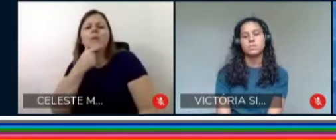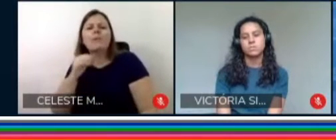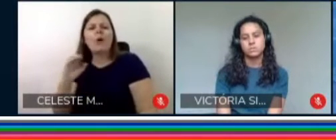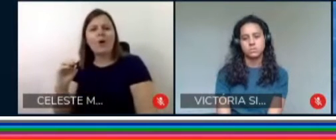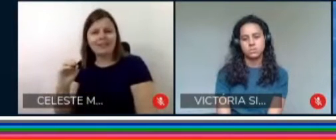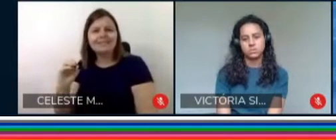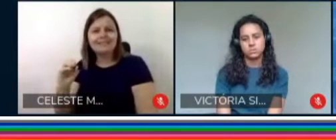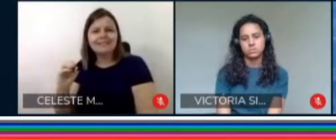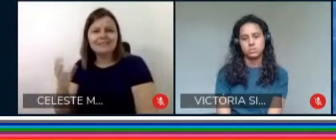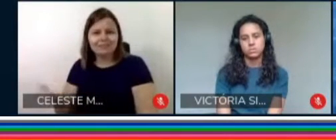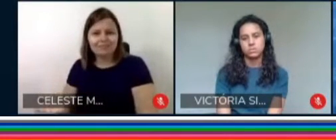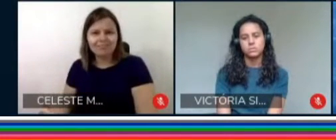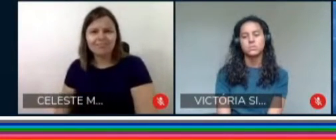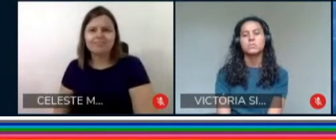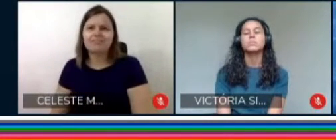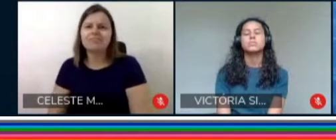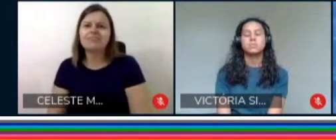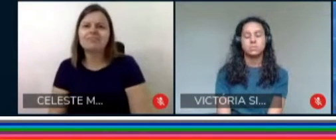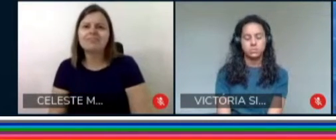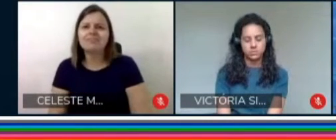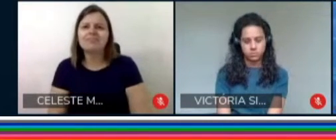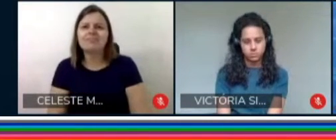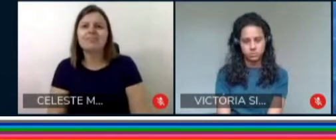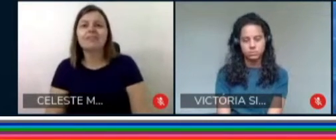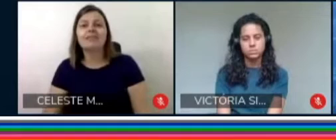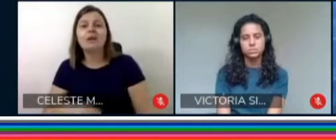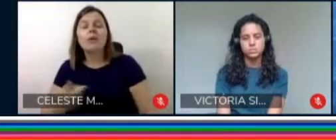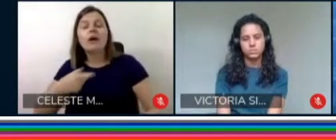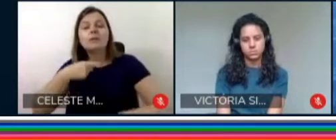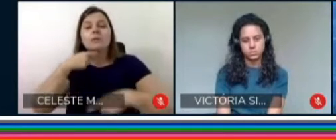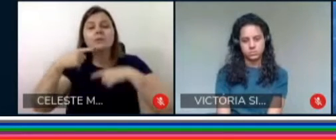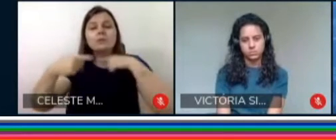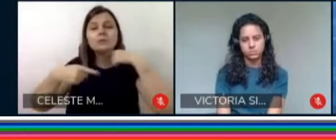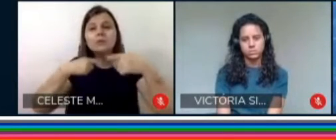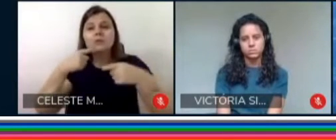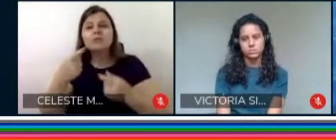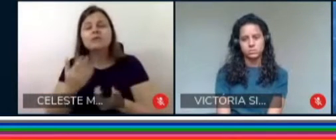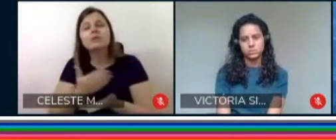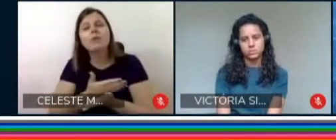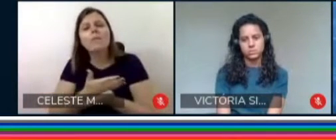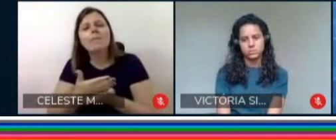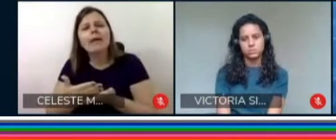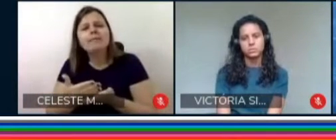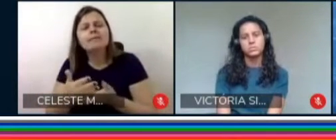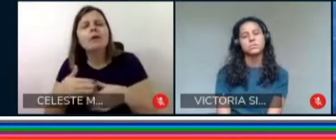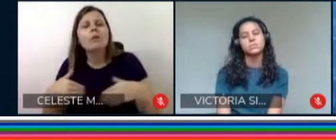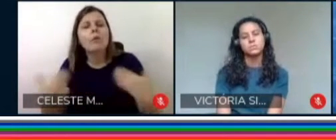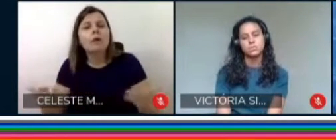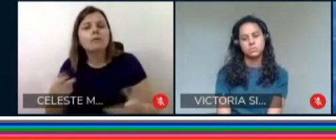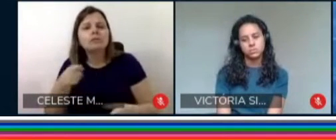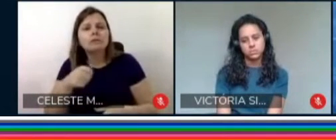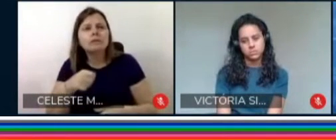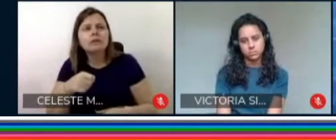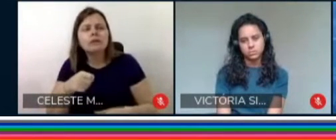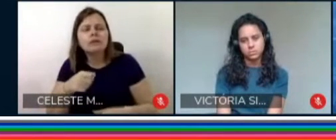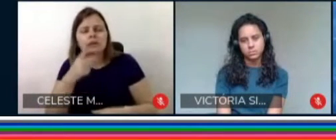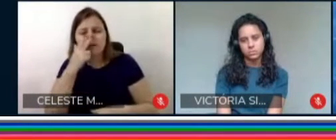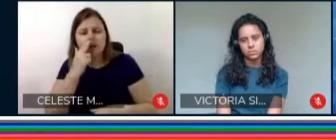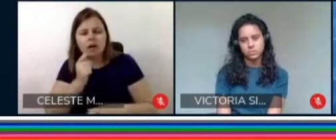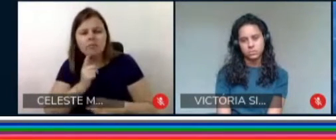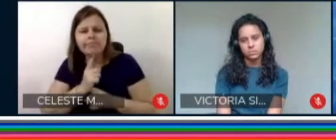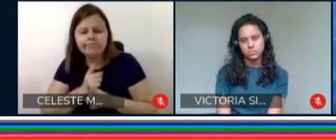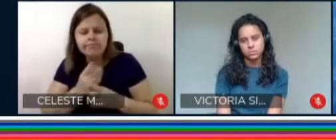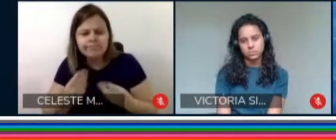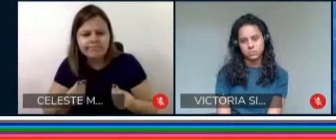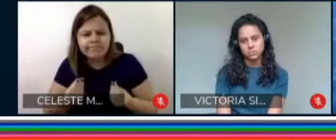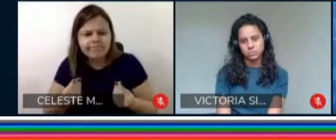Então, as dúvidas, elas surgem a partir do momento em que você se depara com algo que você não